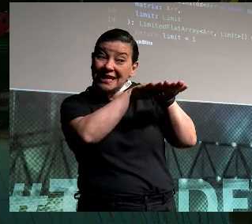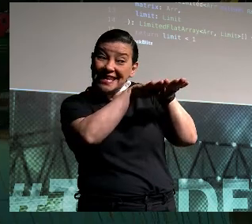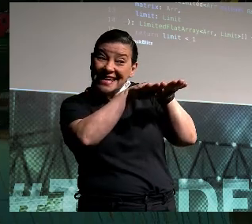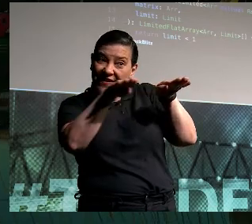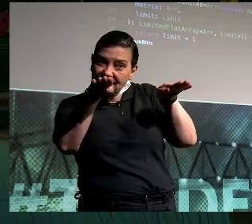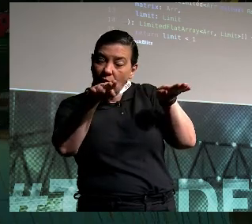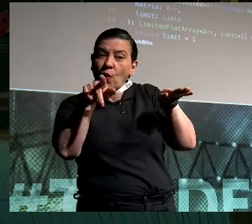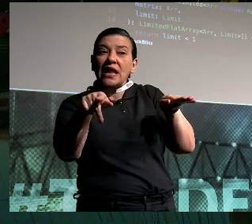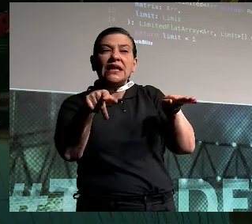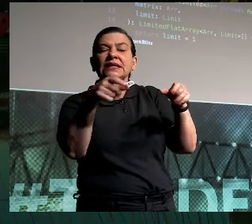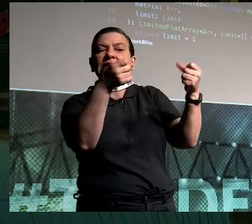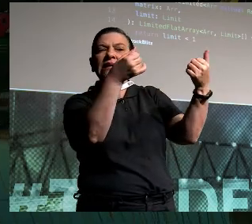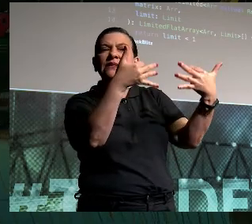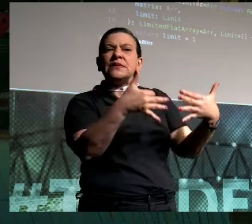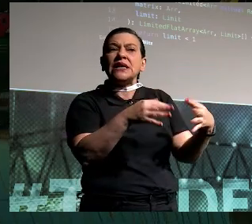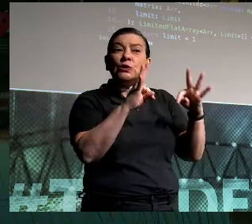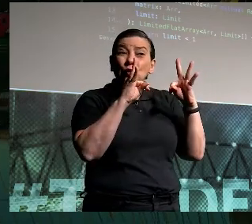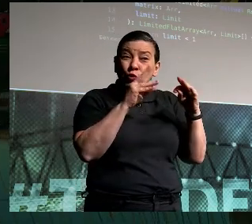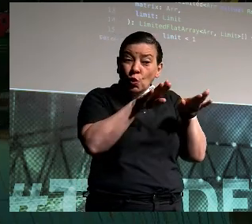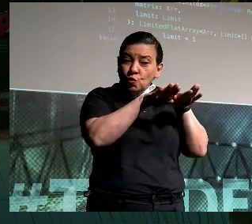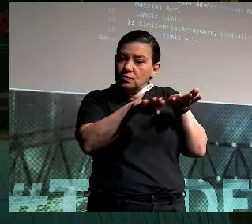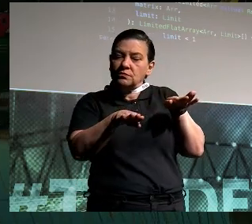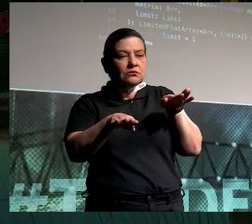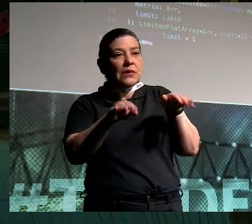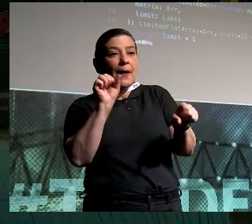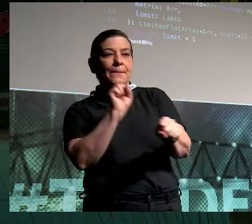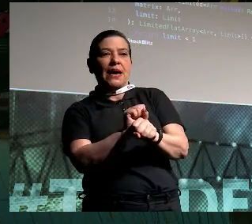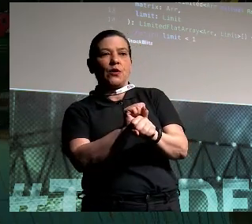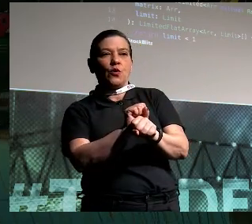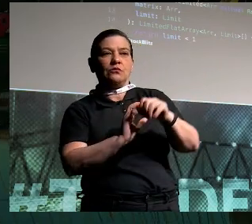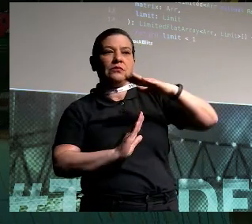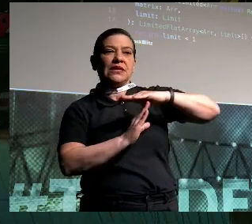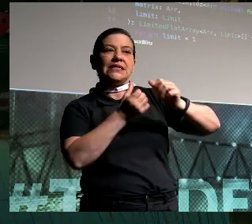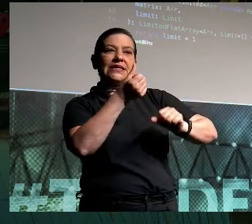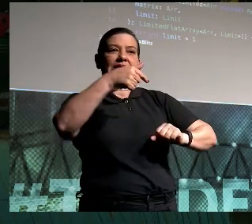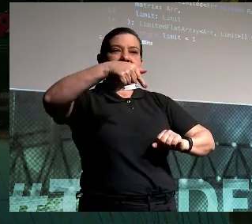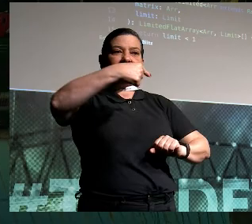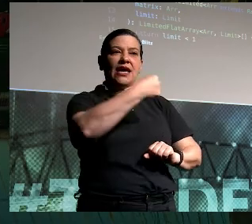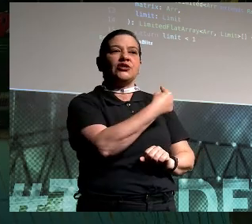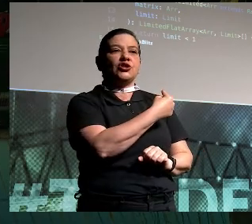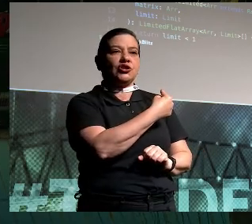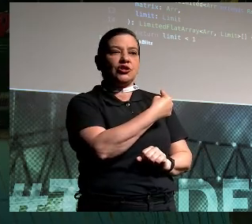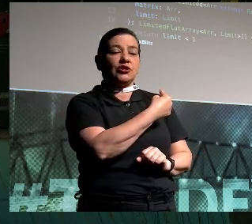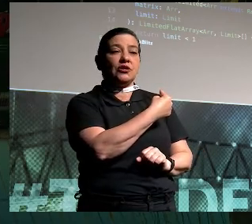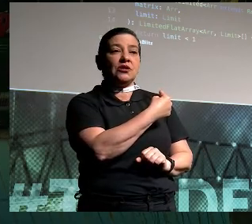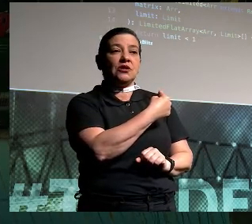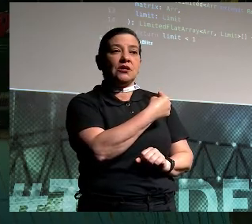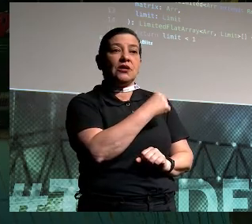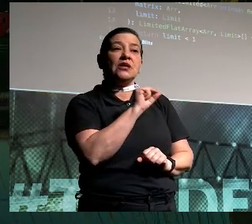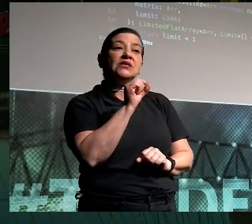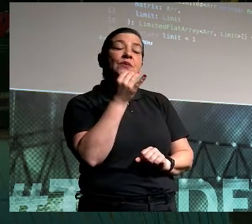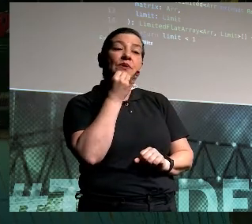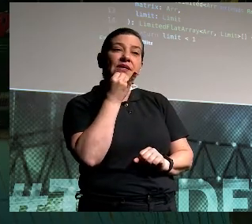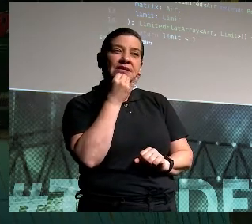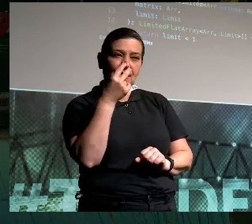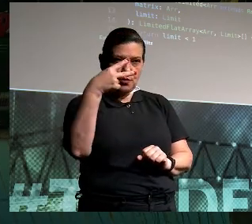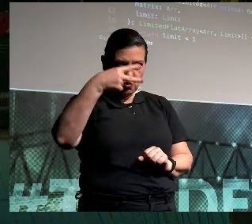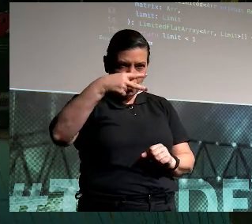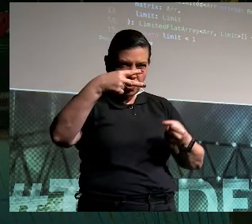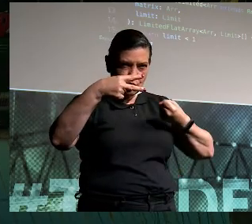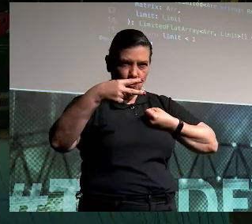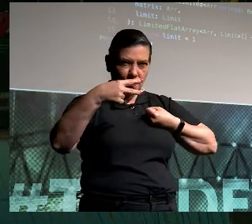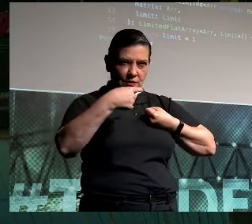está falando, ó, ele não fez de todos os níveis, ele parou aqui no 6 e no 7 desse cara. Se eu passar o tipo 2 aqui, o número